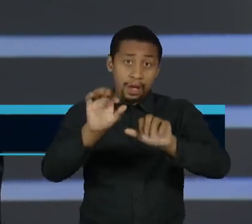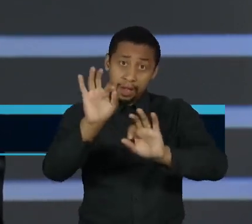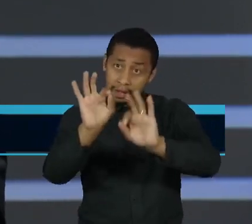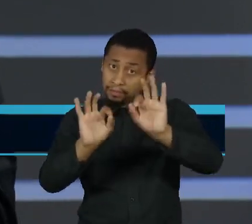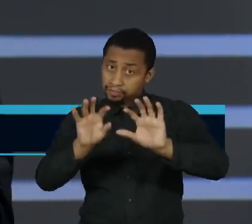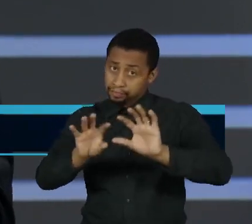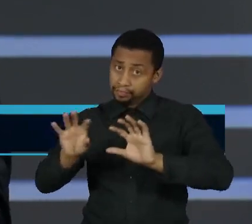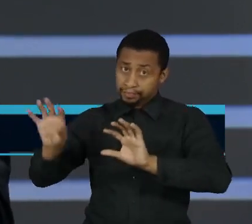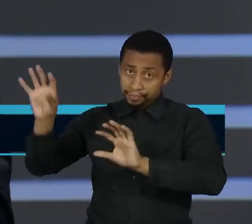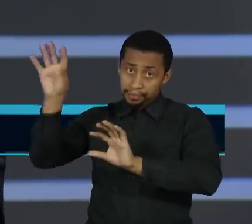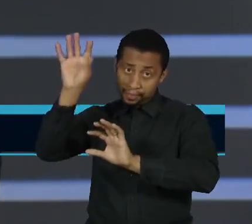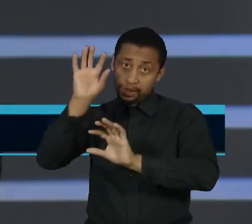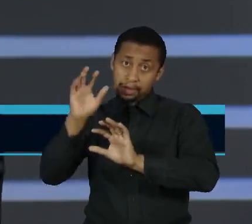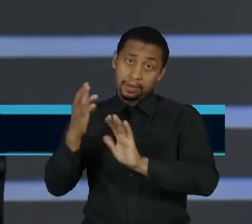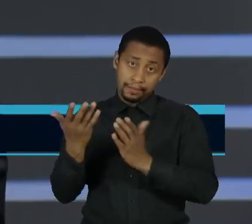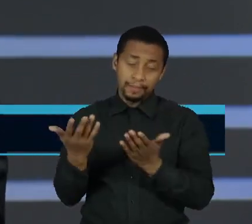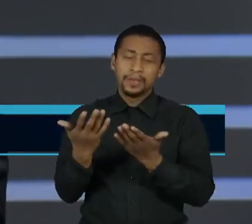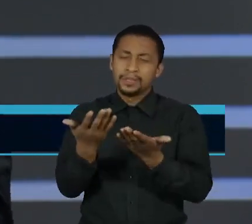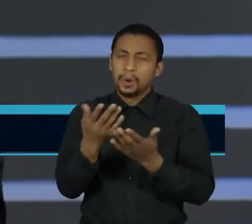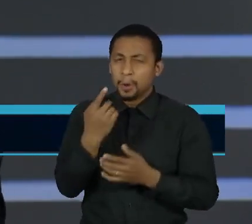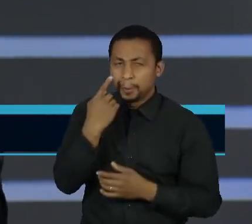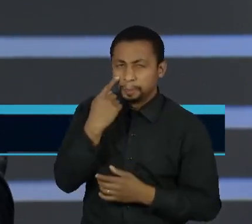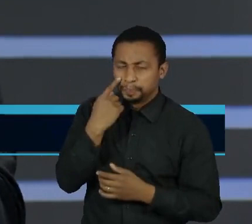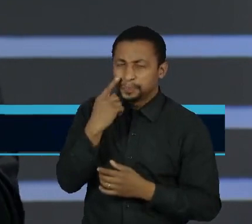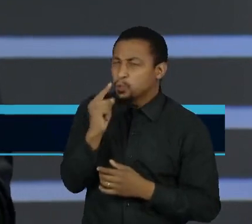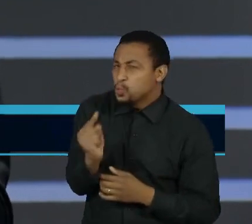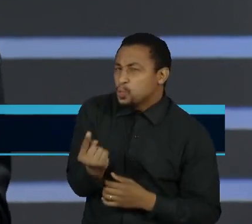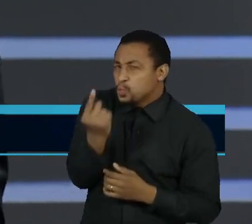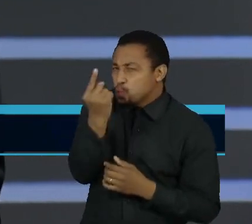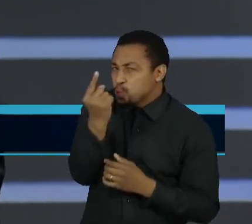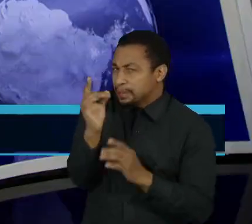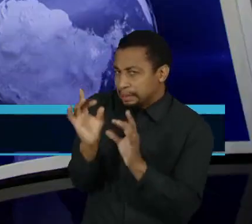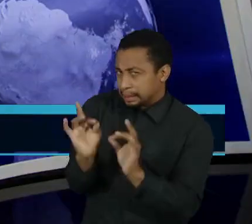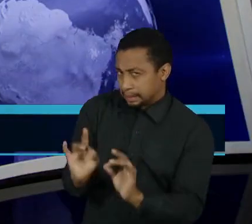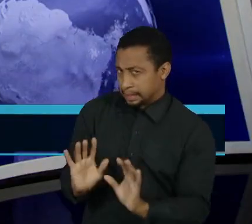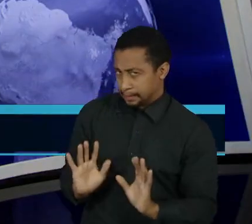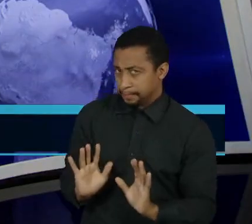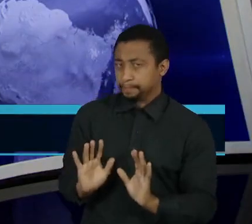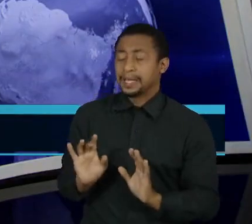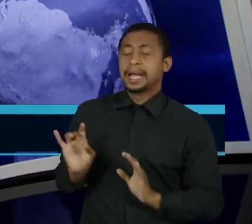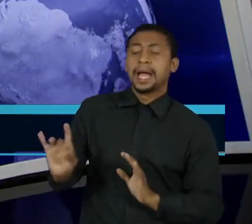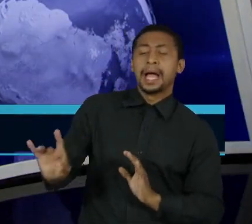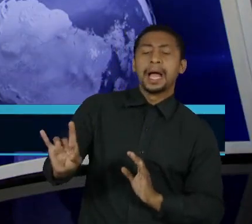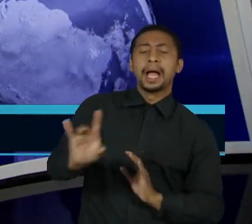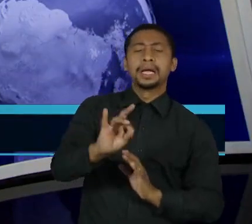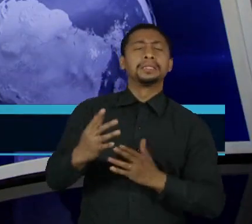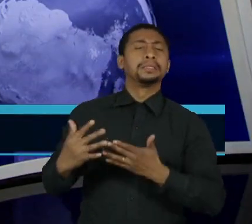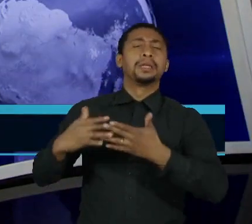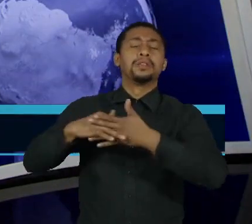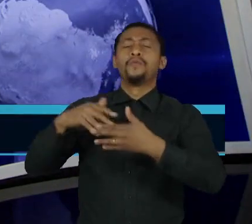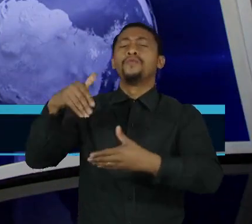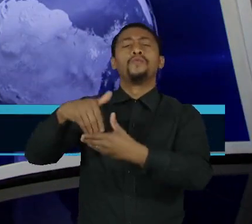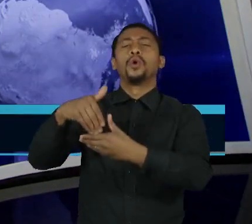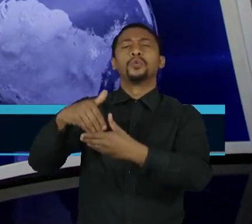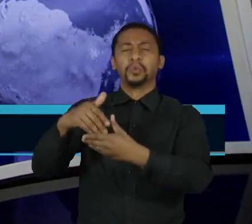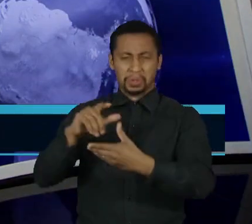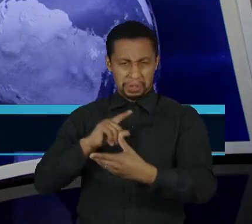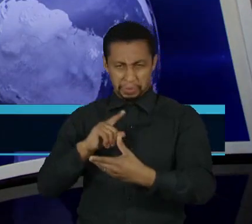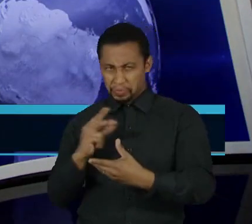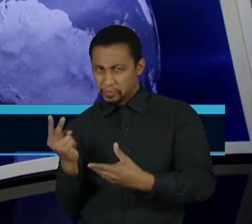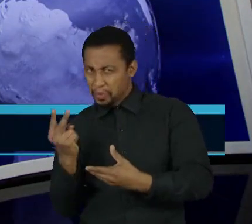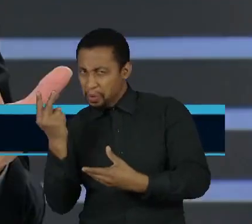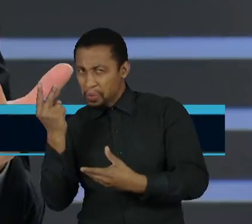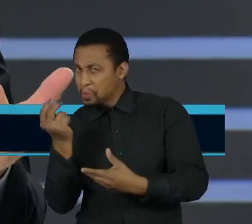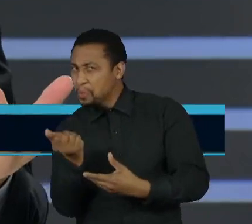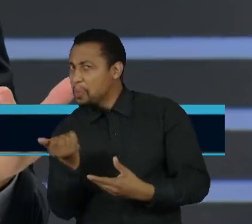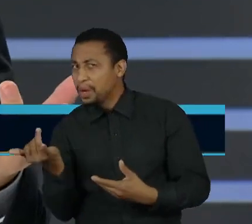um ponto que eu queria explorar, que é essa questão do valor do voto por cidadão. O Brasil, né, ele tem um mínimo de 8